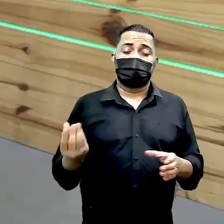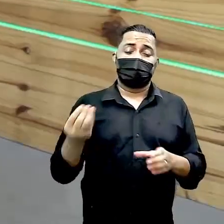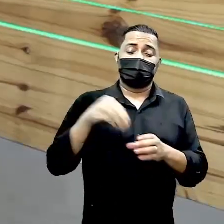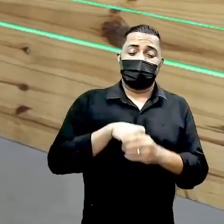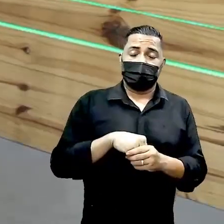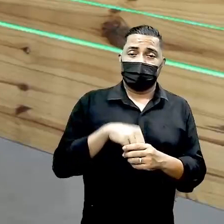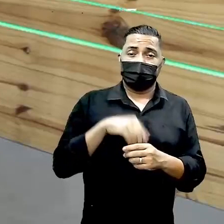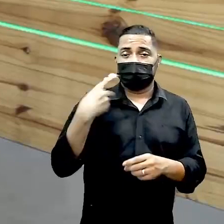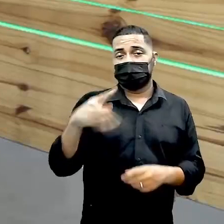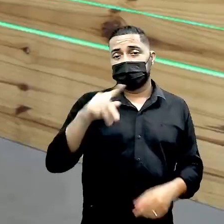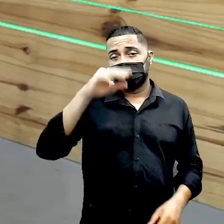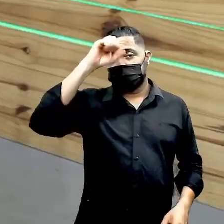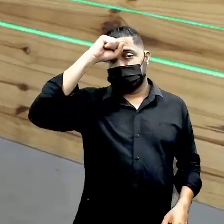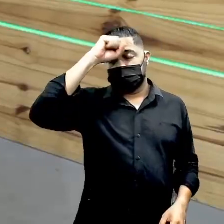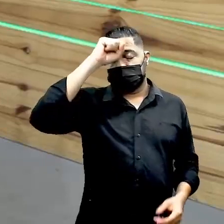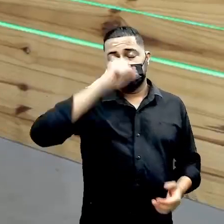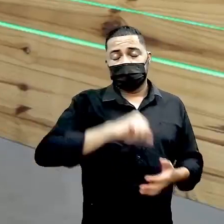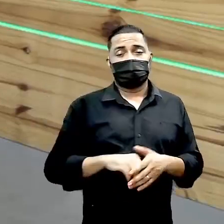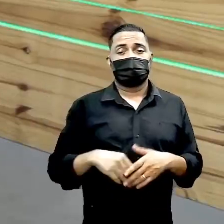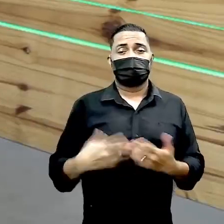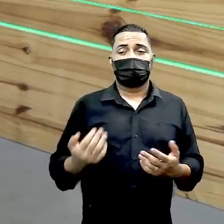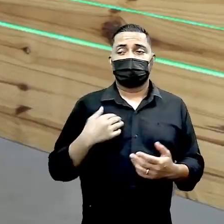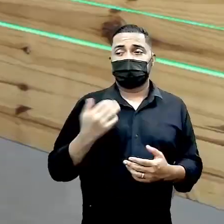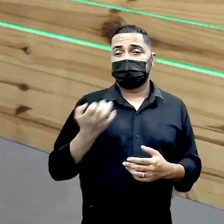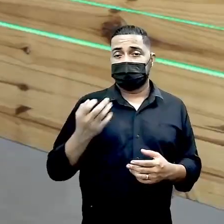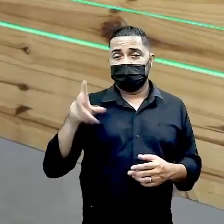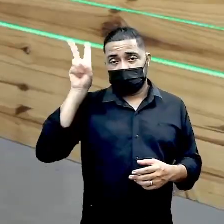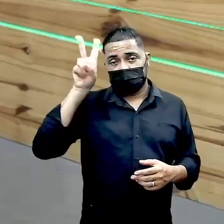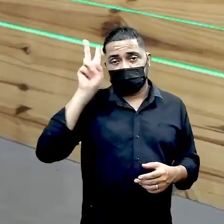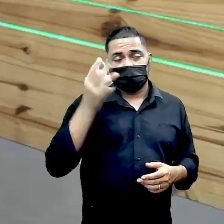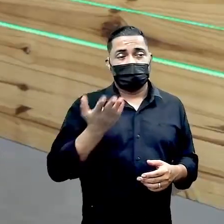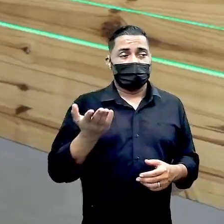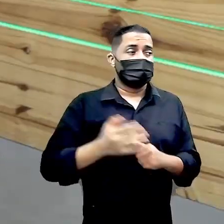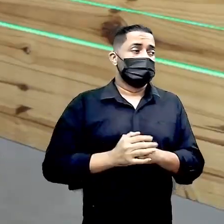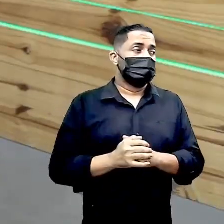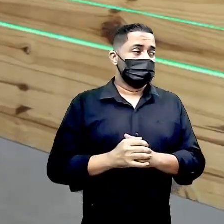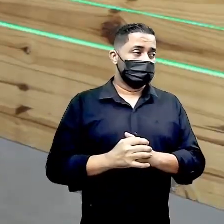seu aprendizado. Não é algo que eu quero lembrar a vocês.